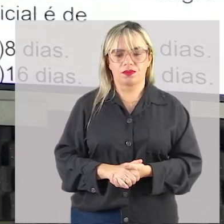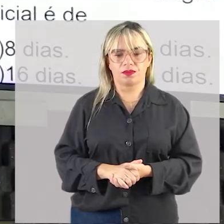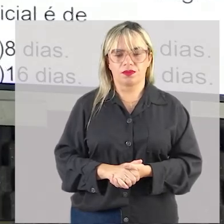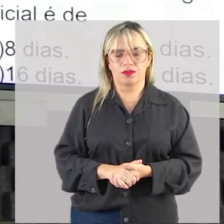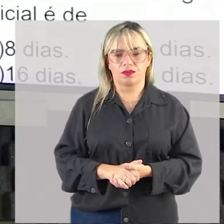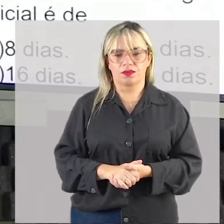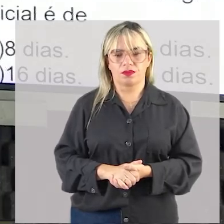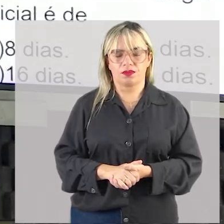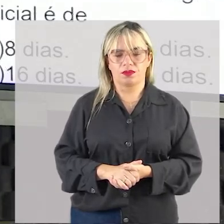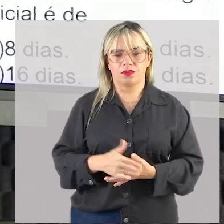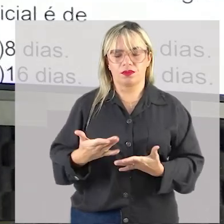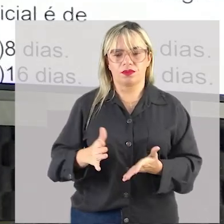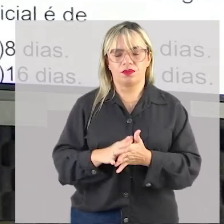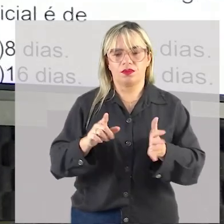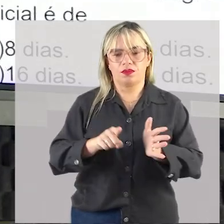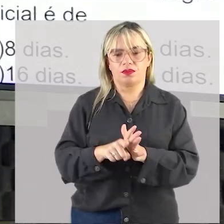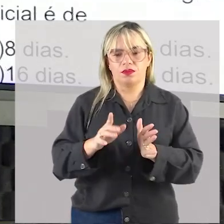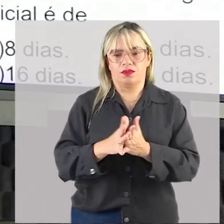Vamos ver o que a questão quer.